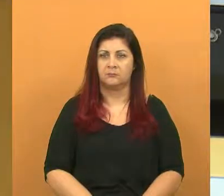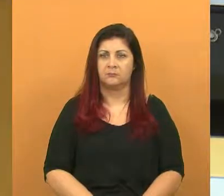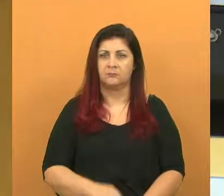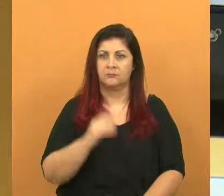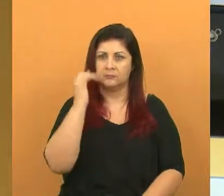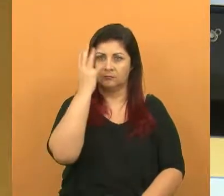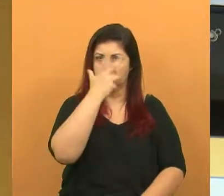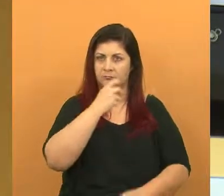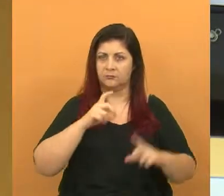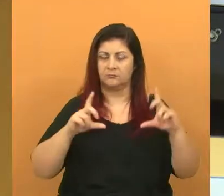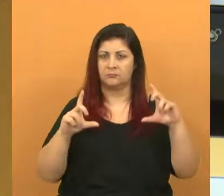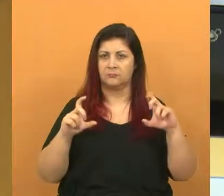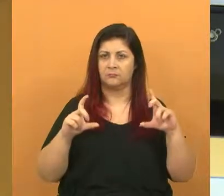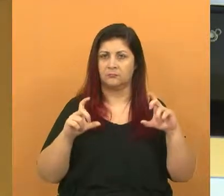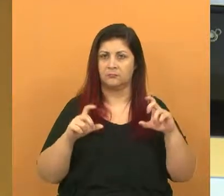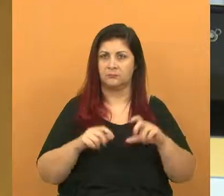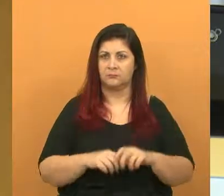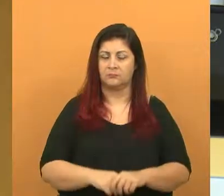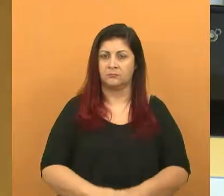Bonita a foto, né?